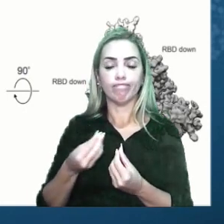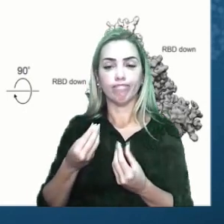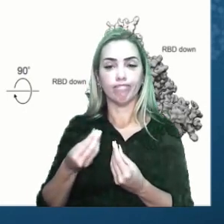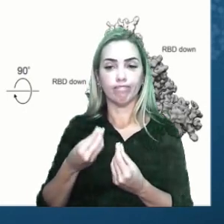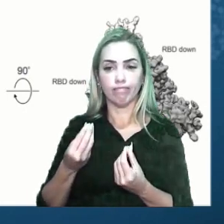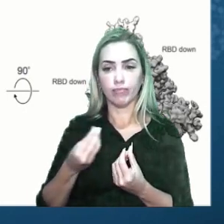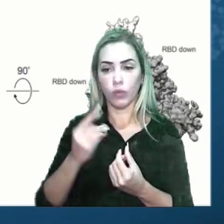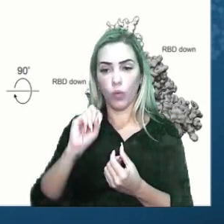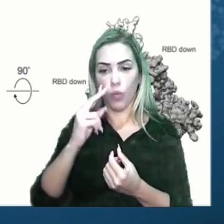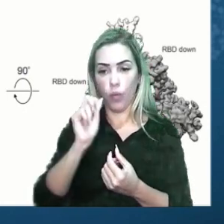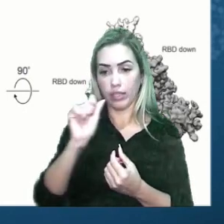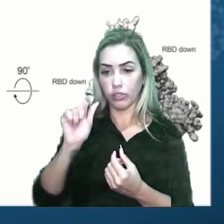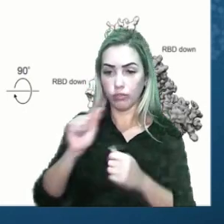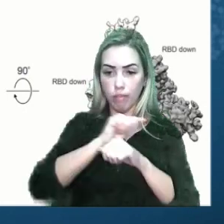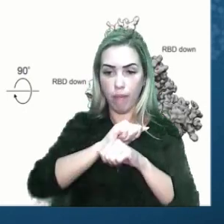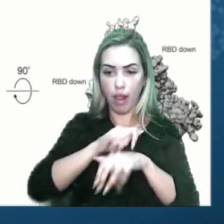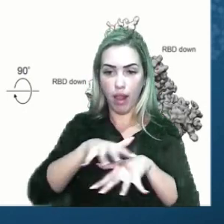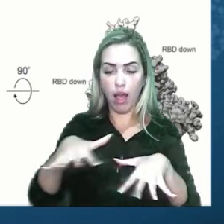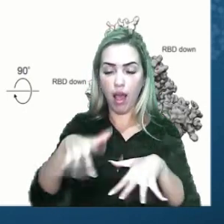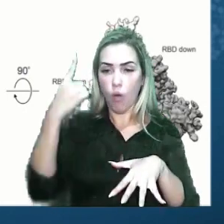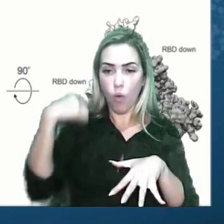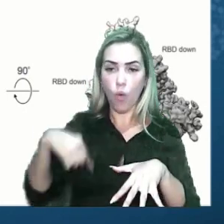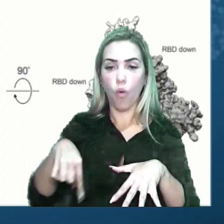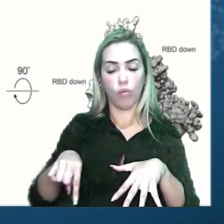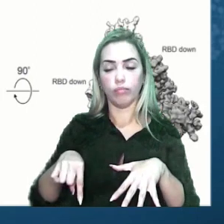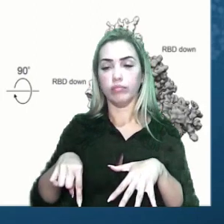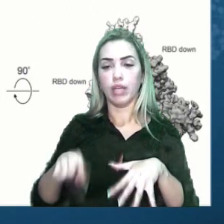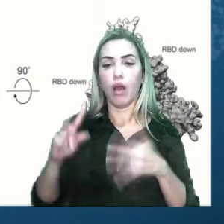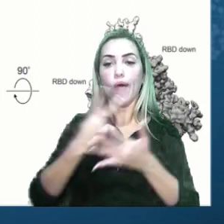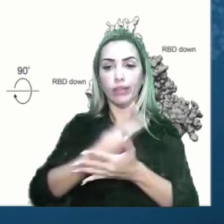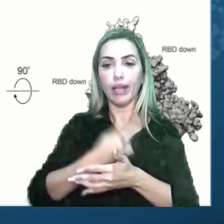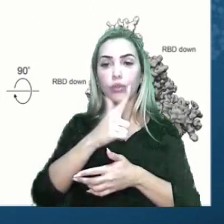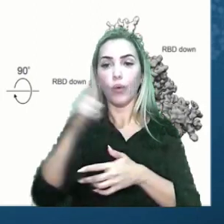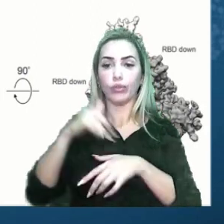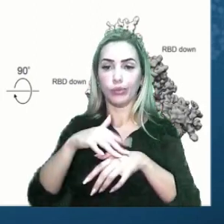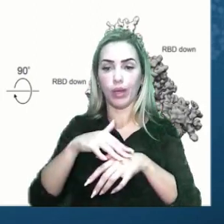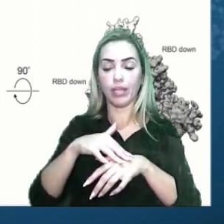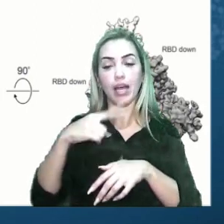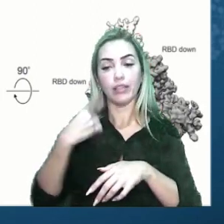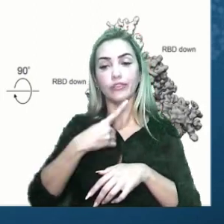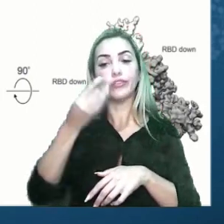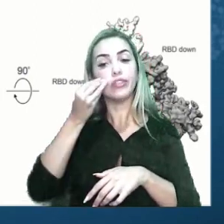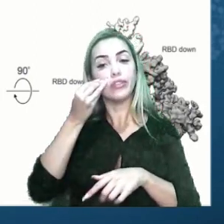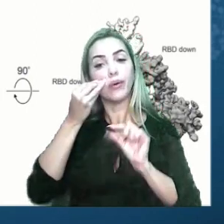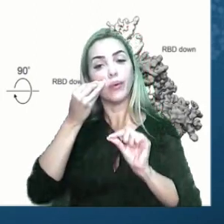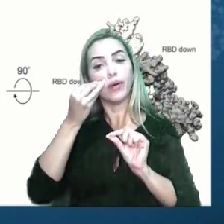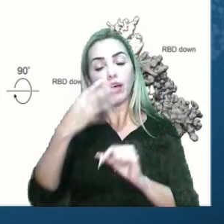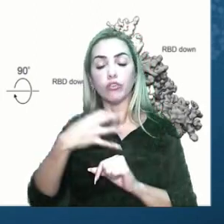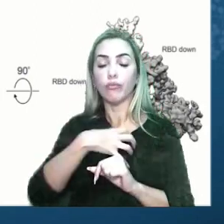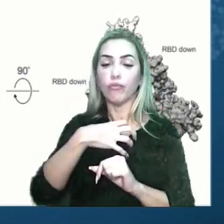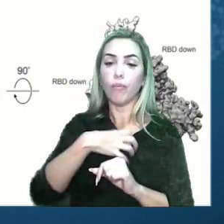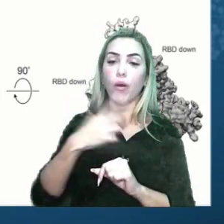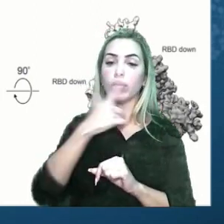o antígeno se espalhe pelo organismo e cause infecções. Então, a gente tenta fazer de uma forma que